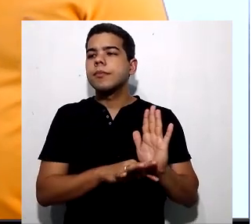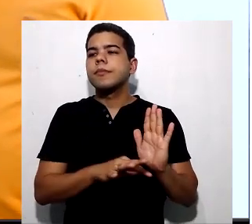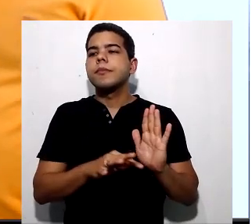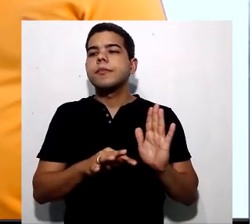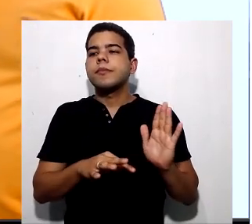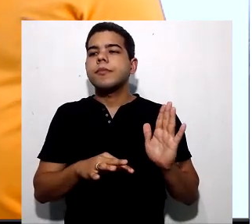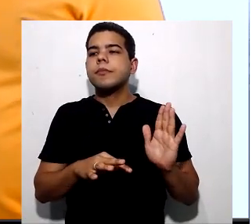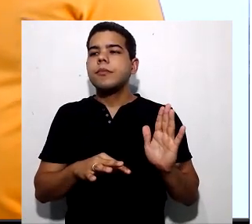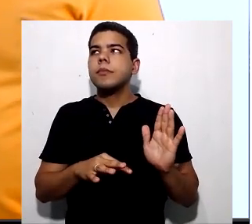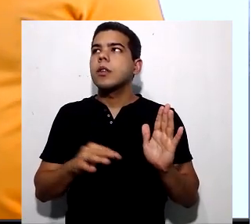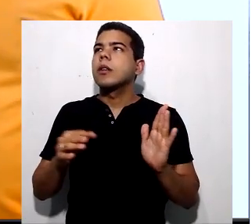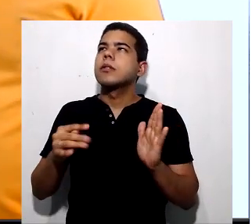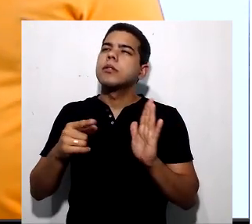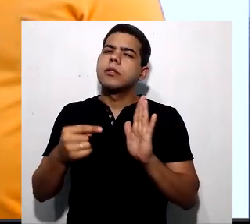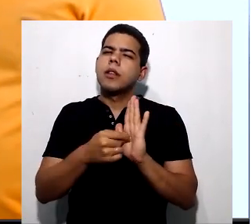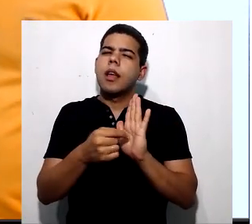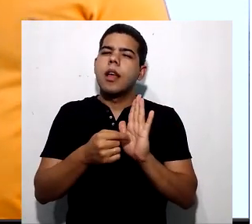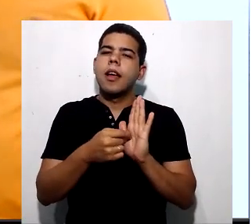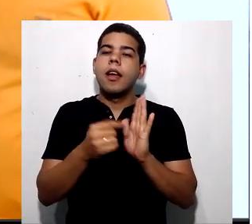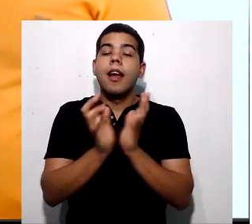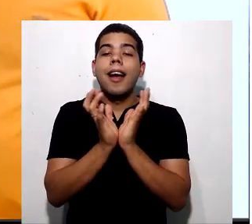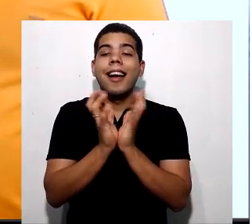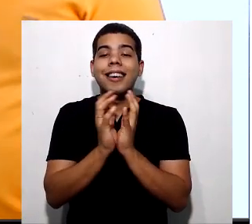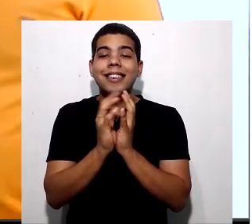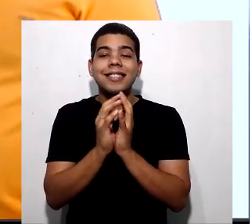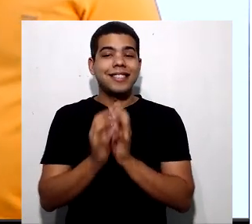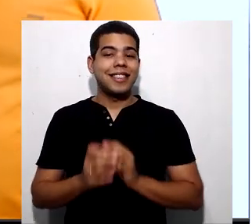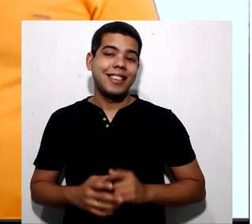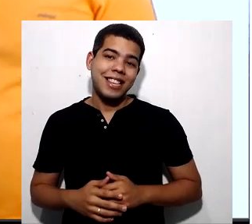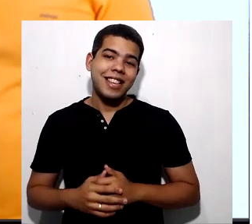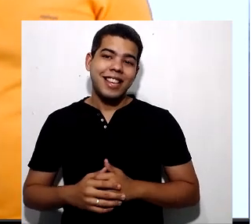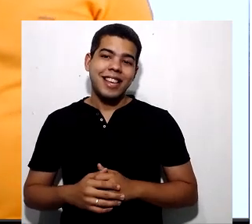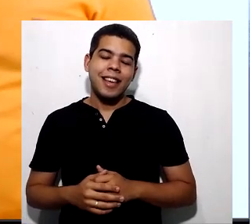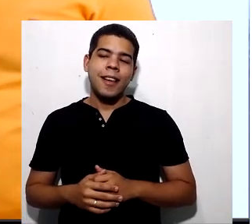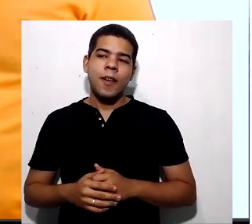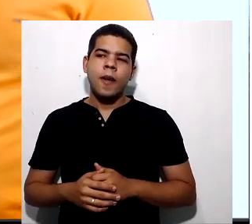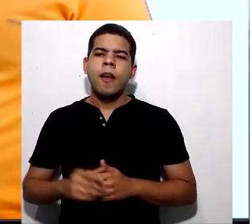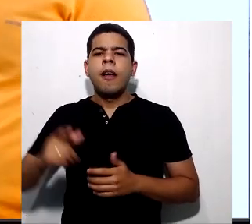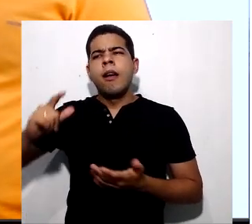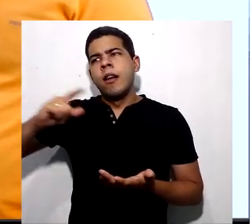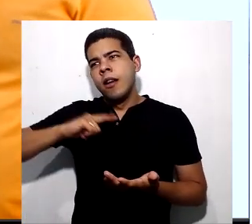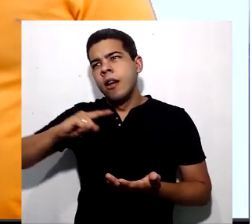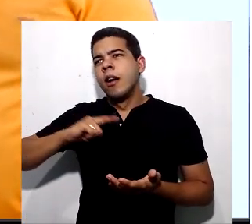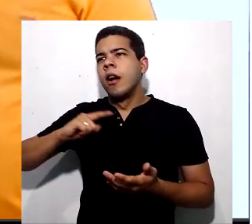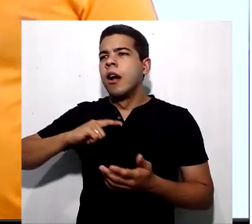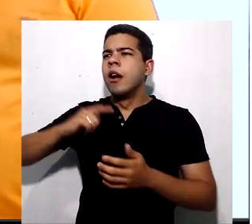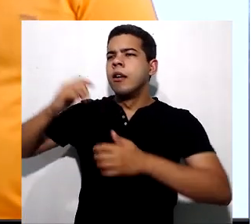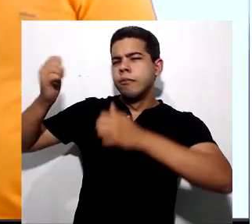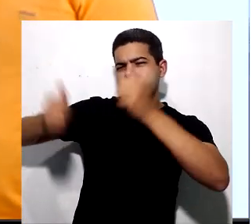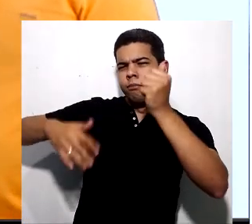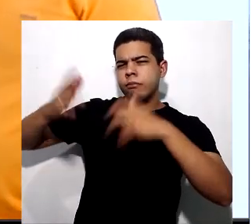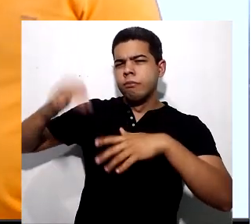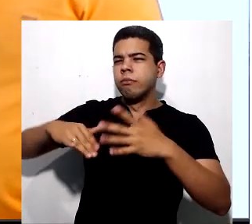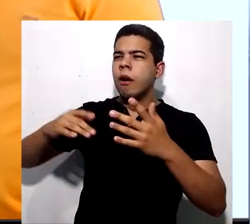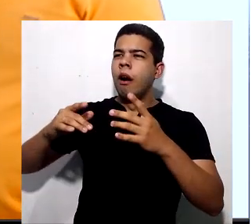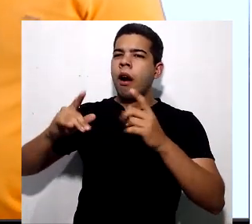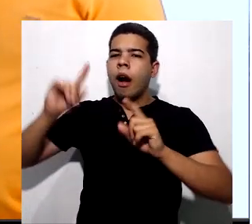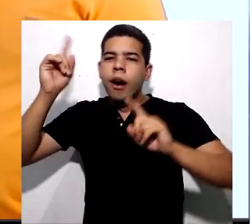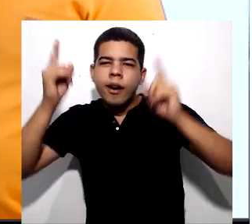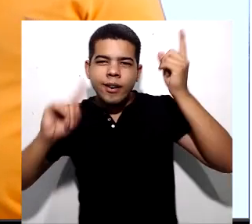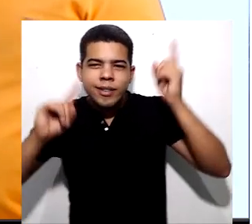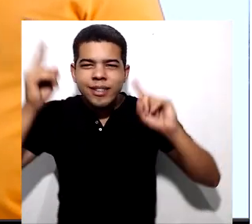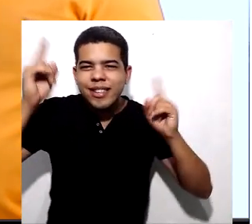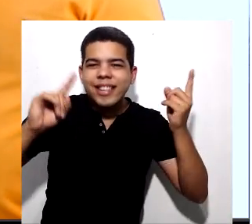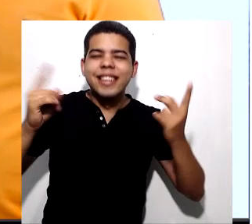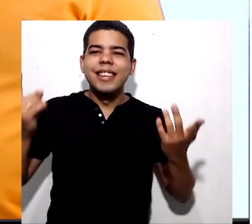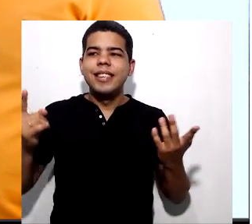que nos reportam a Recife. Como eu falei, existem aqui os contos que ela cita, o carnaval pernambucano,